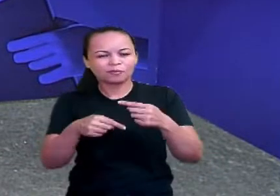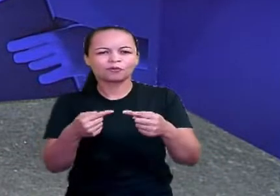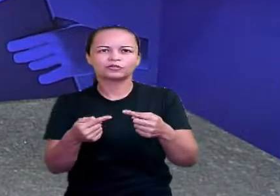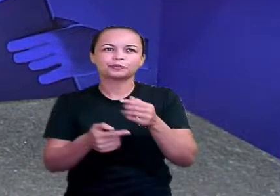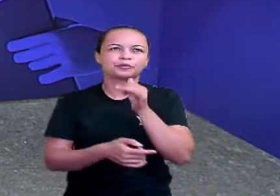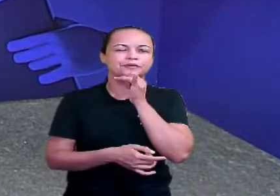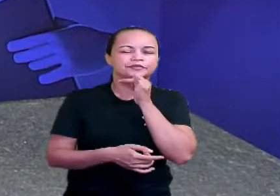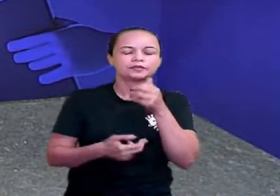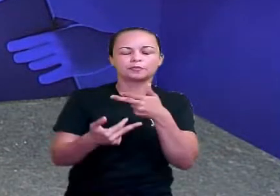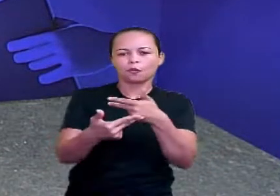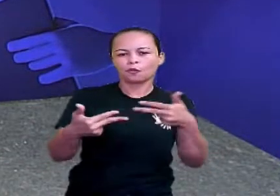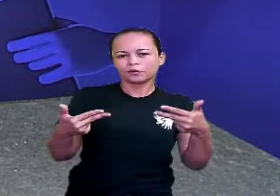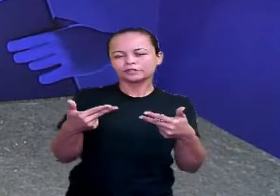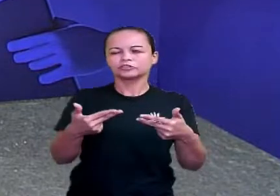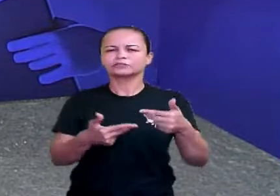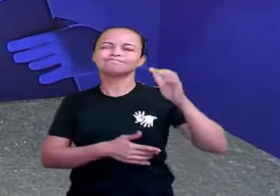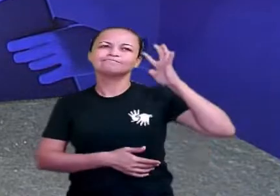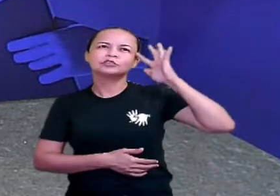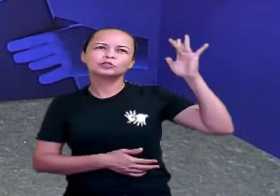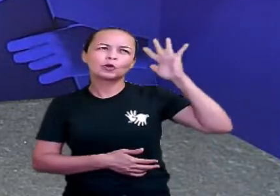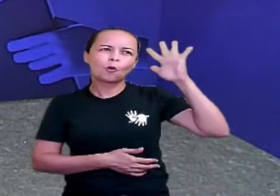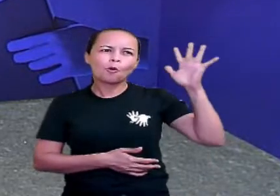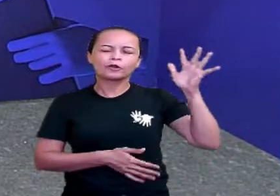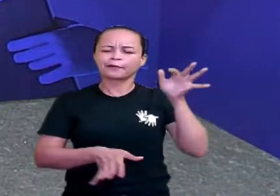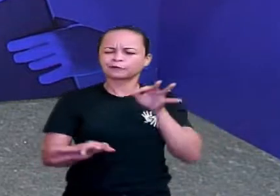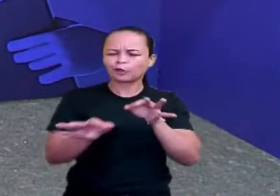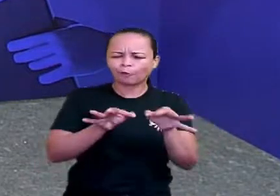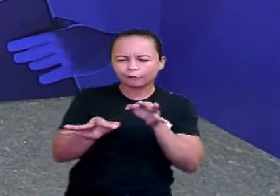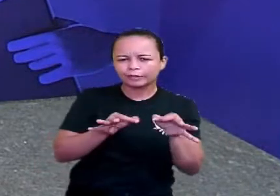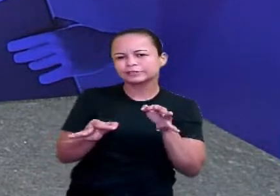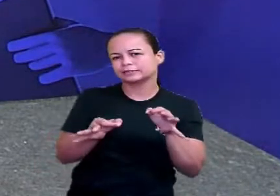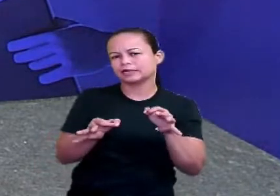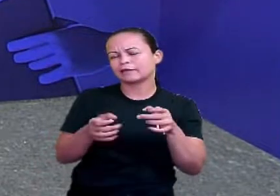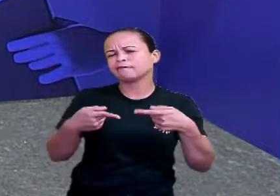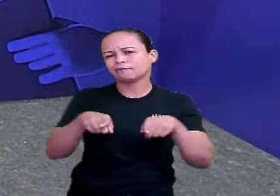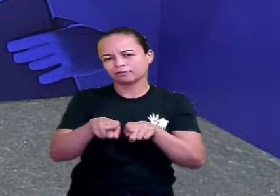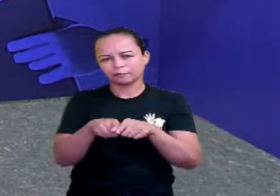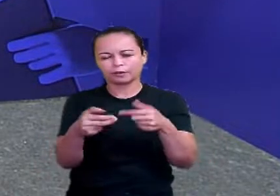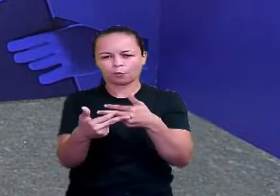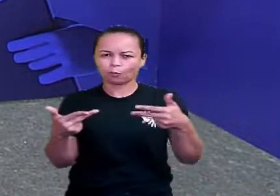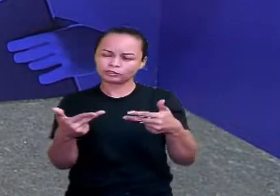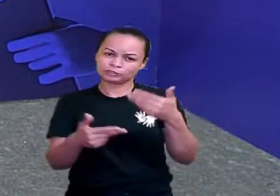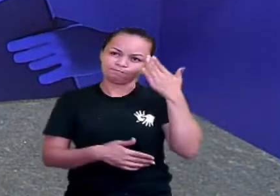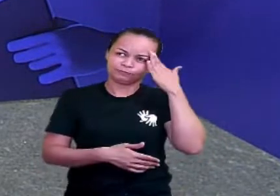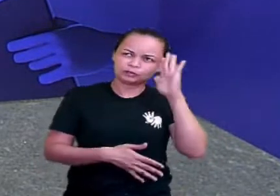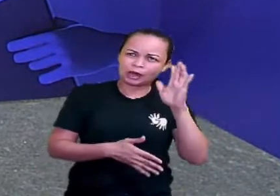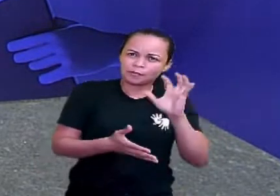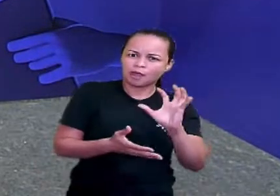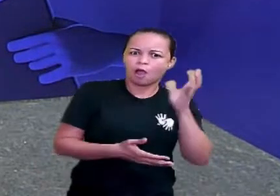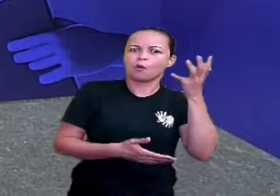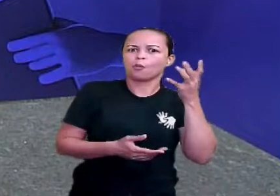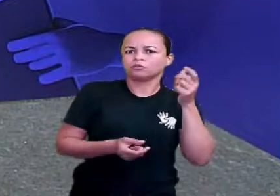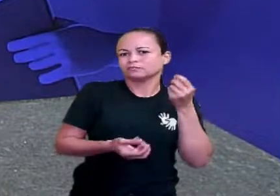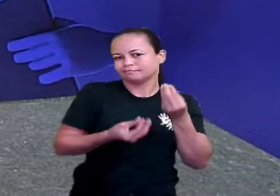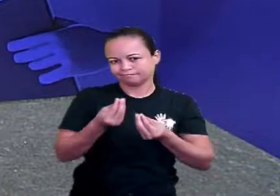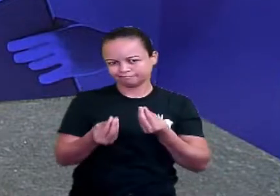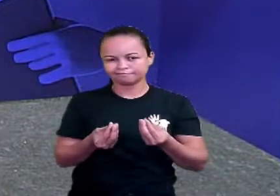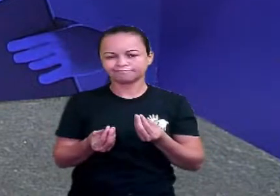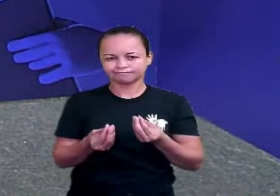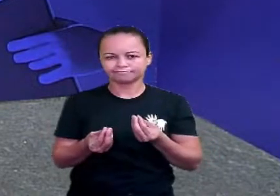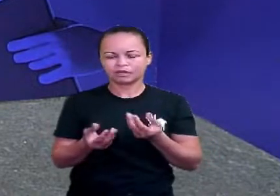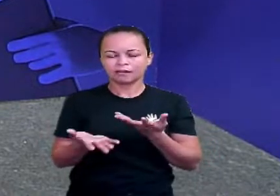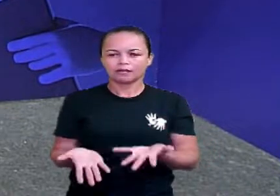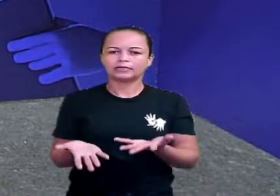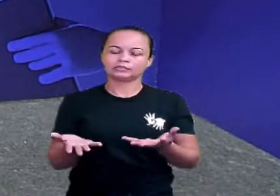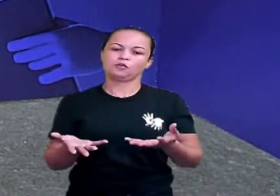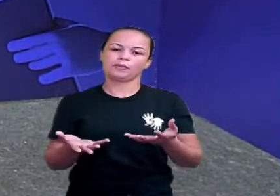que a gente sonha e aquelas coisas também que a gente nem sabe que vai acontecer, né? Mas a gente sabe que o futuro guarda coisas maravilhosas